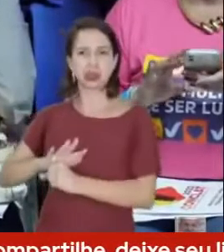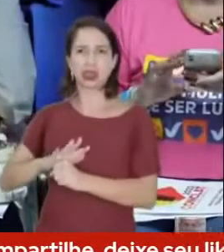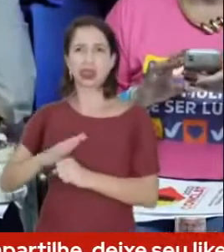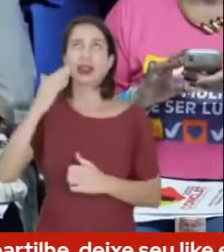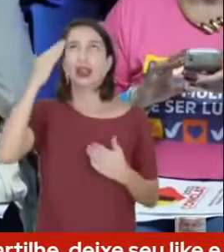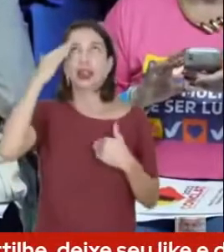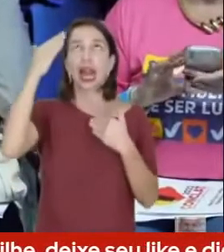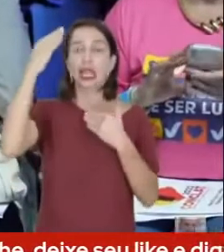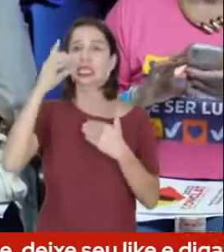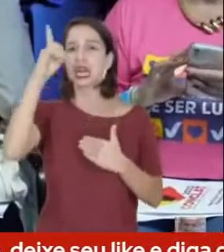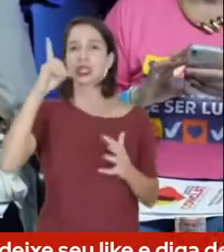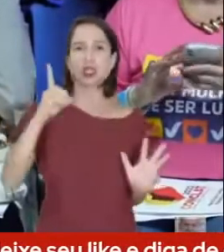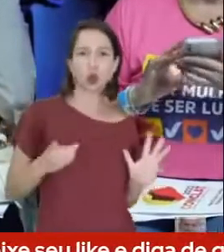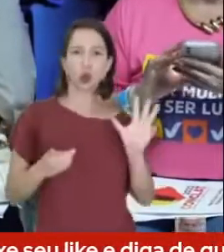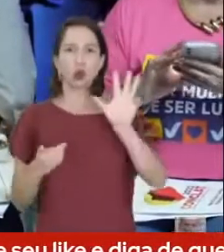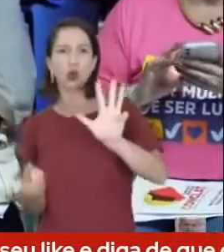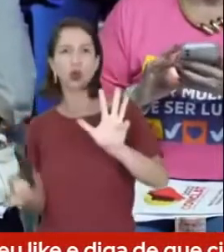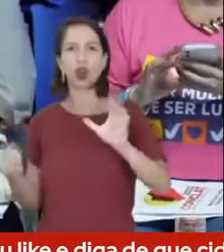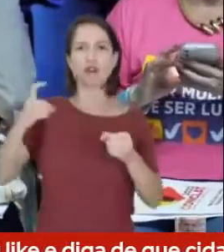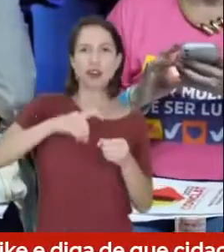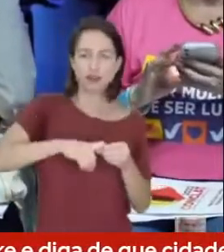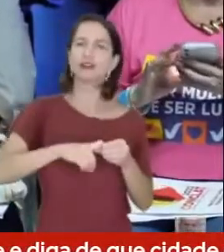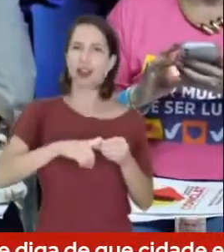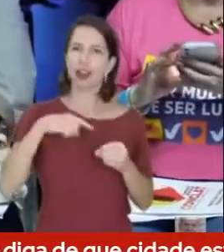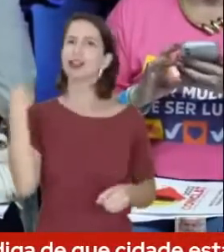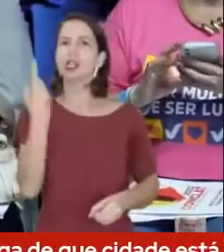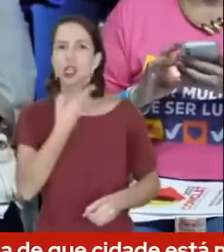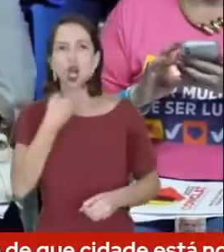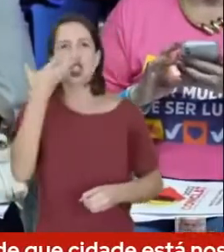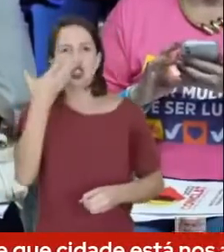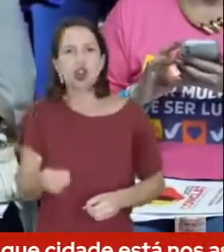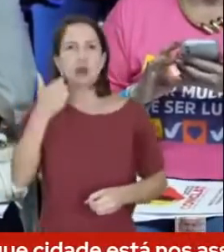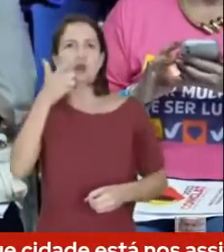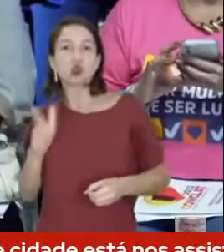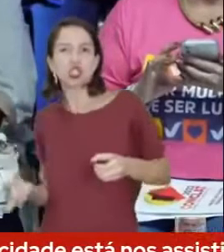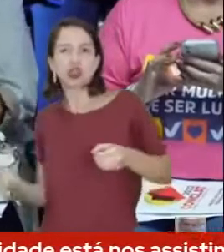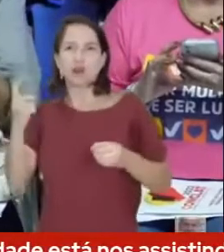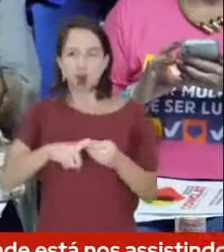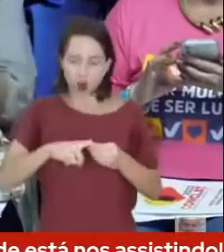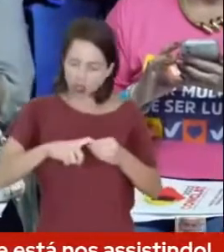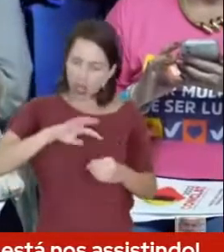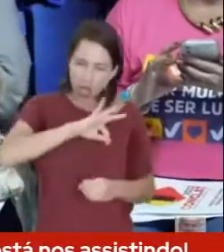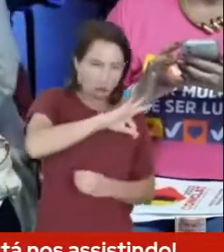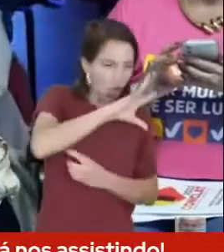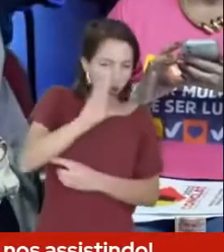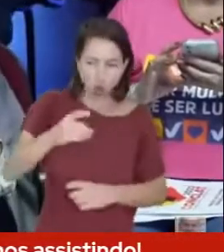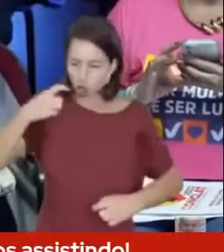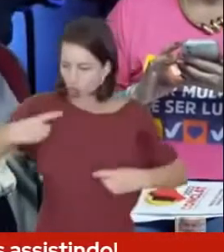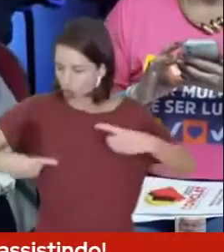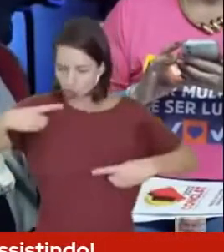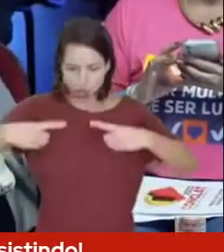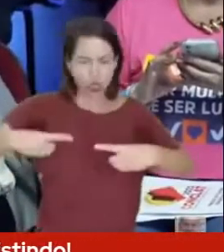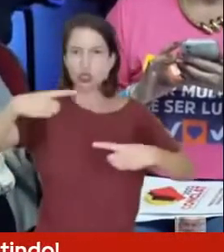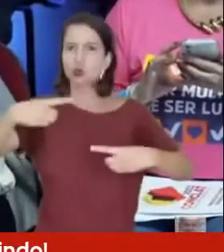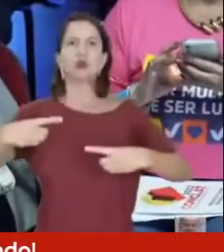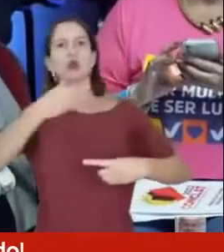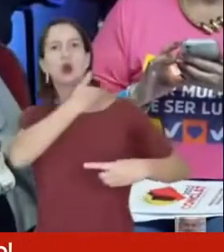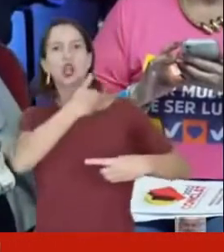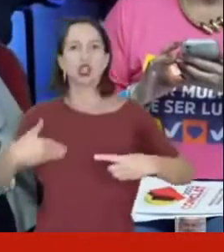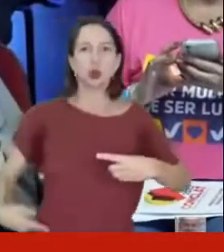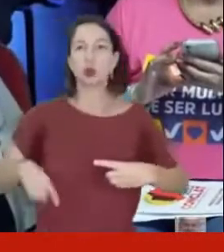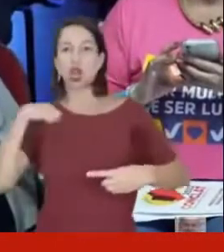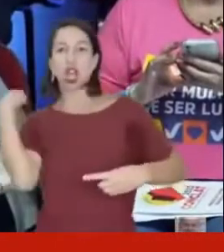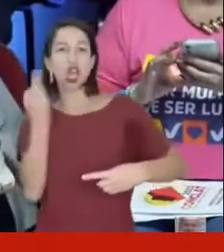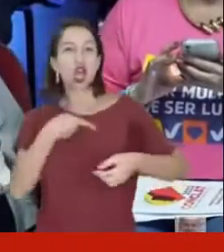todas as políticas públicas, porque nós vamos nas ruas. Vamos brigar pelo nosso suporte, pela nossa vaga, pela